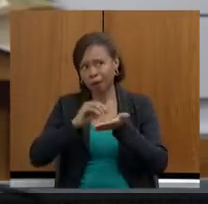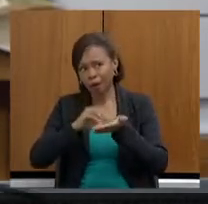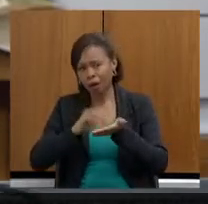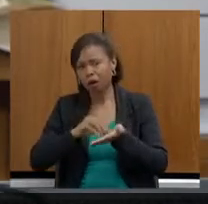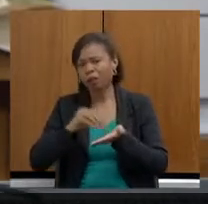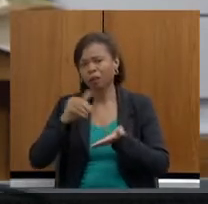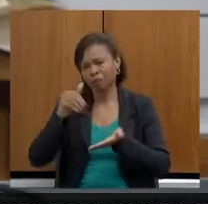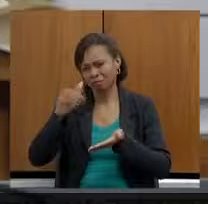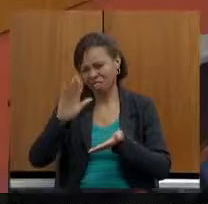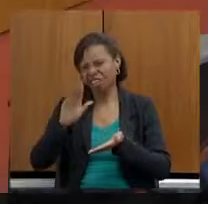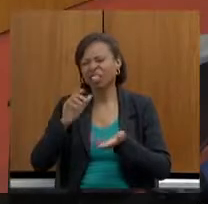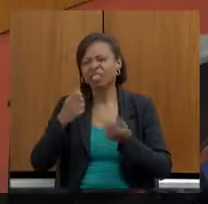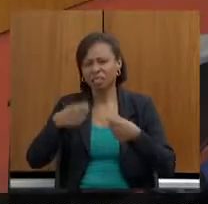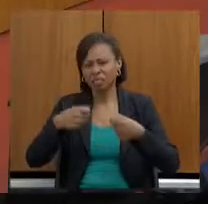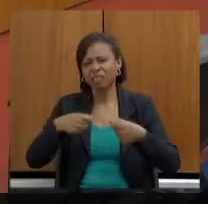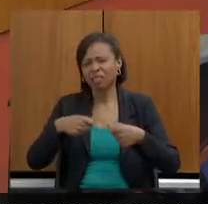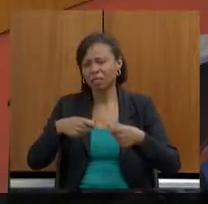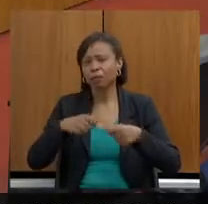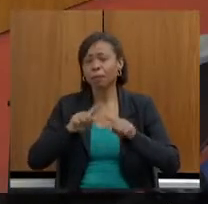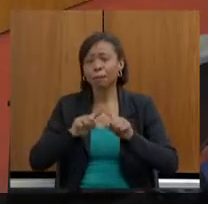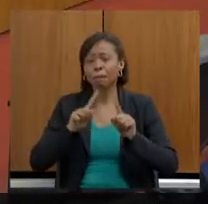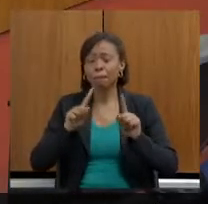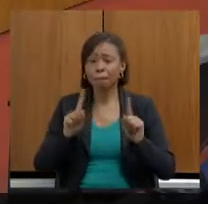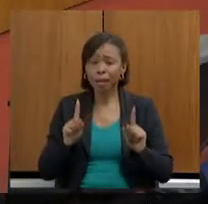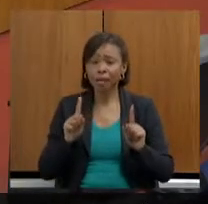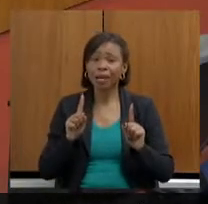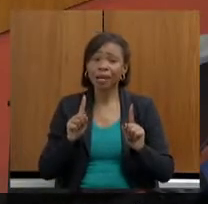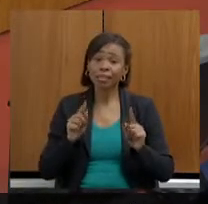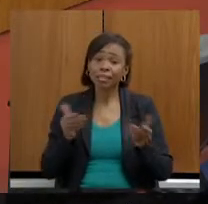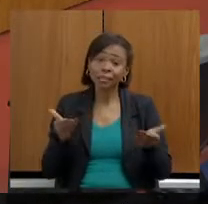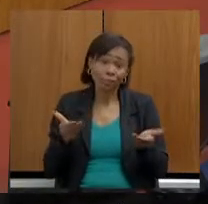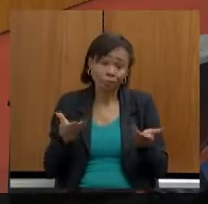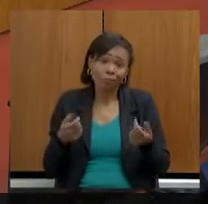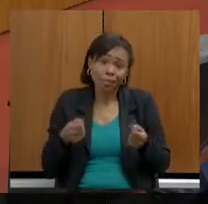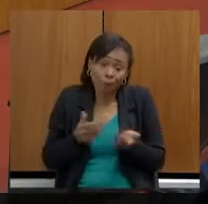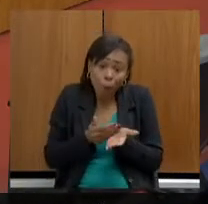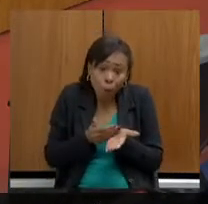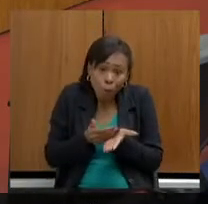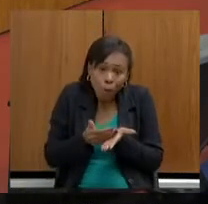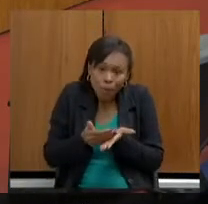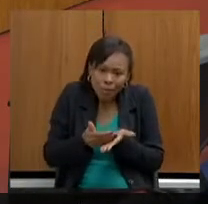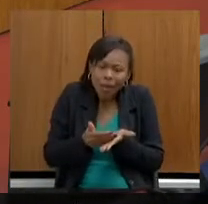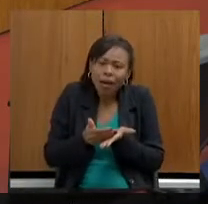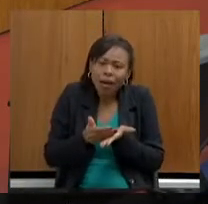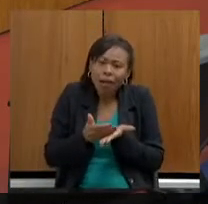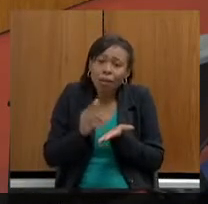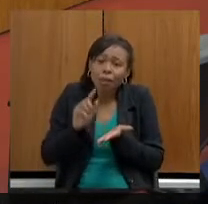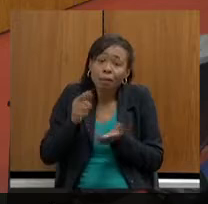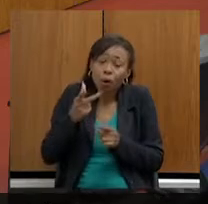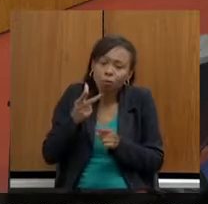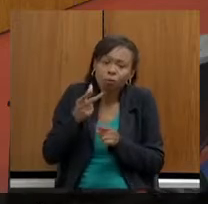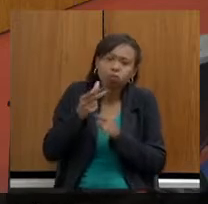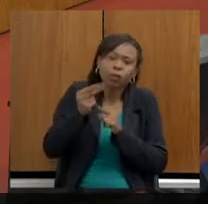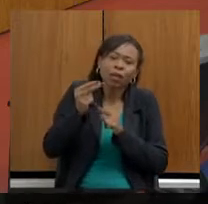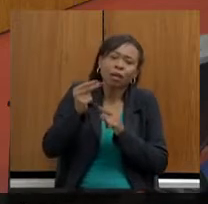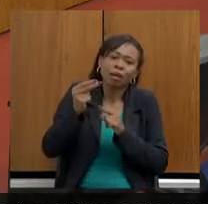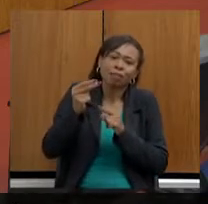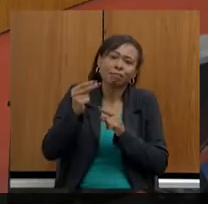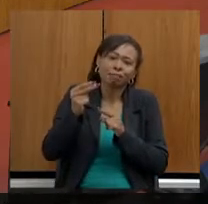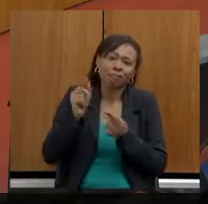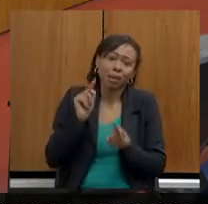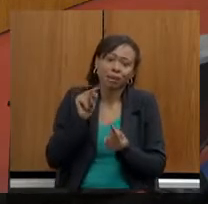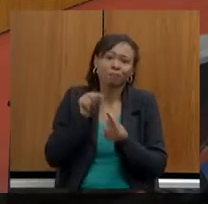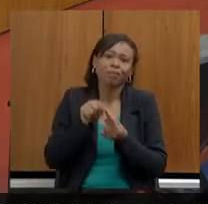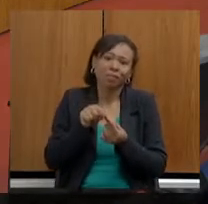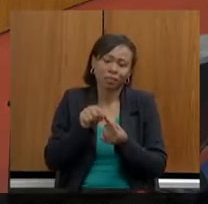precisamos mas sabemos que nós temos que pelo menos iniciar para a gente poder alcançar o máximo que a gente quer que a gente